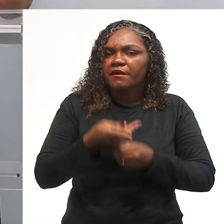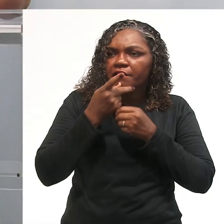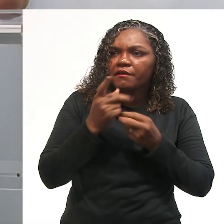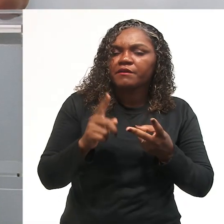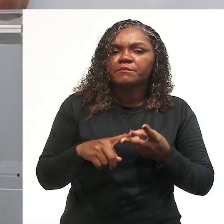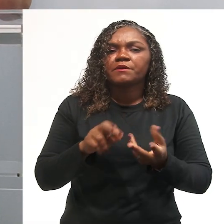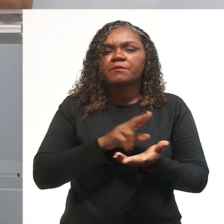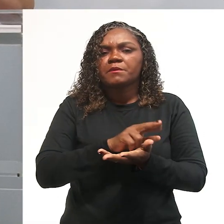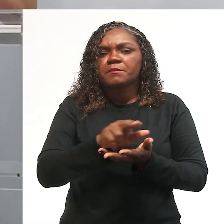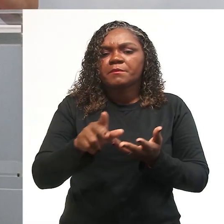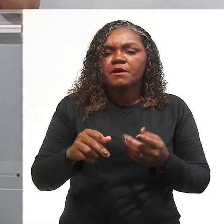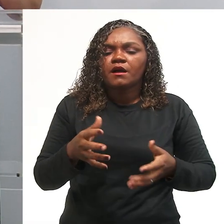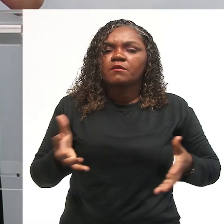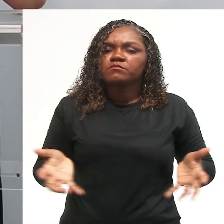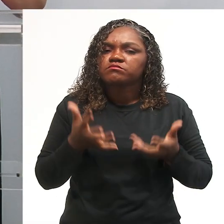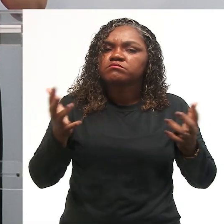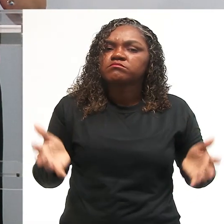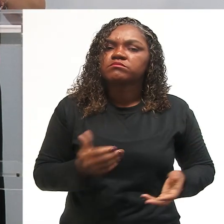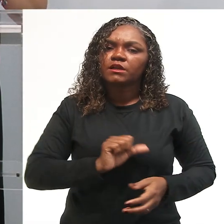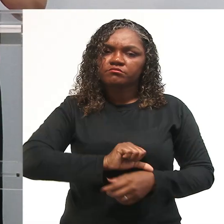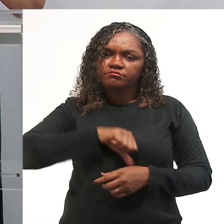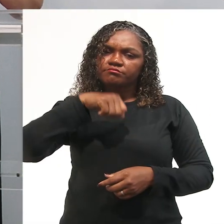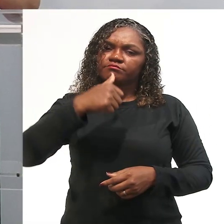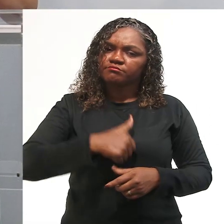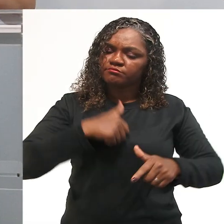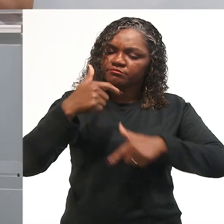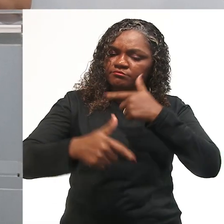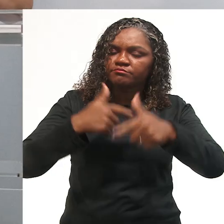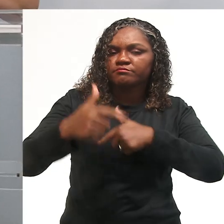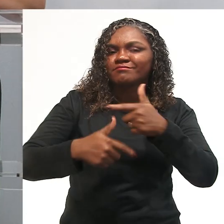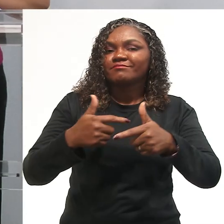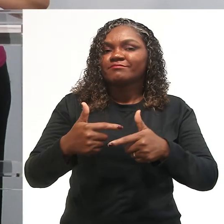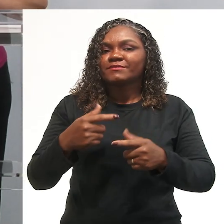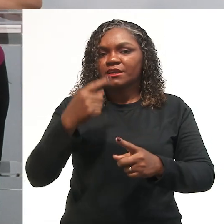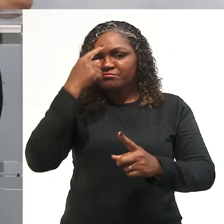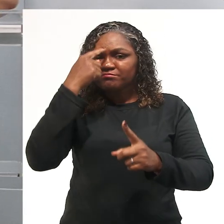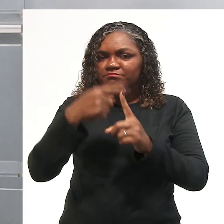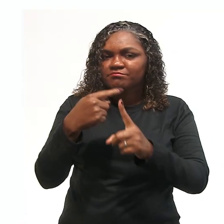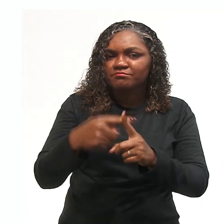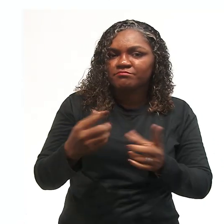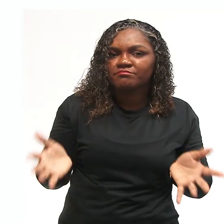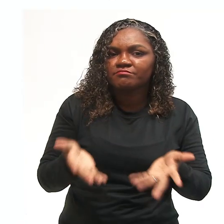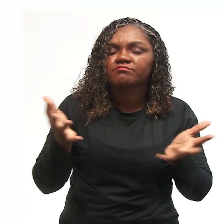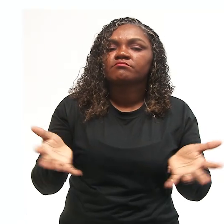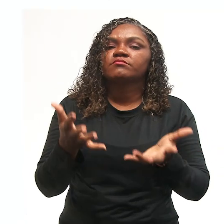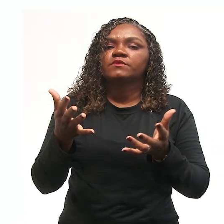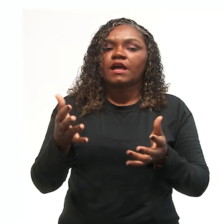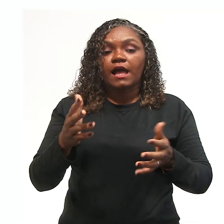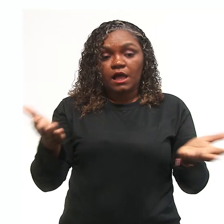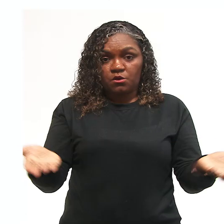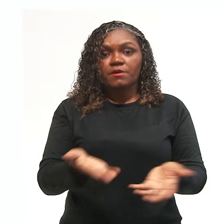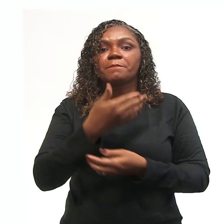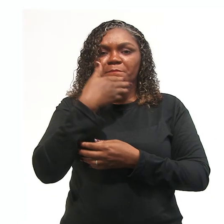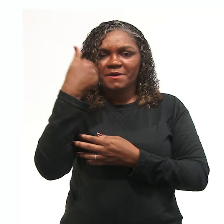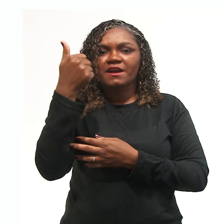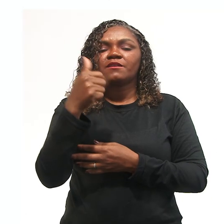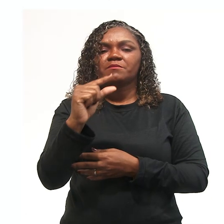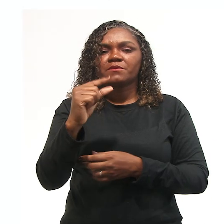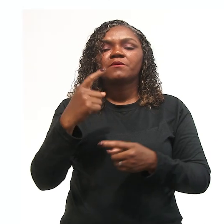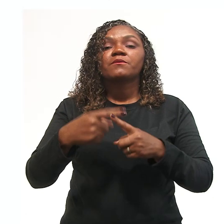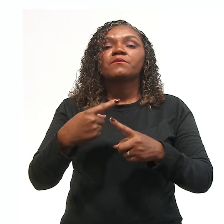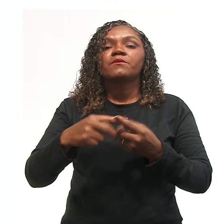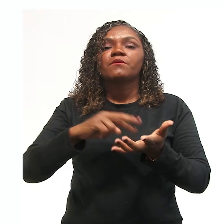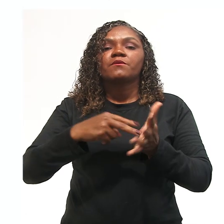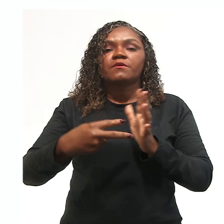estar motivadas ou não. Então, já houve uma melhoria, que é o que nós chamamos de posicionamento de